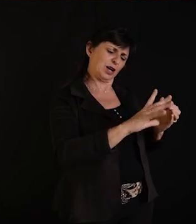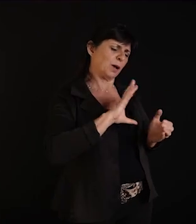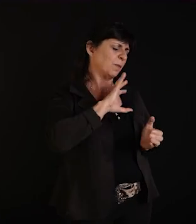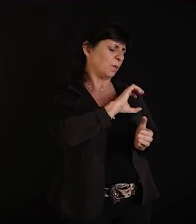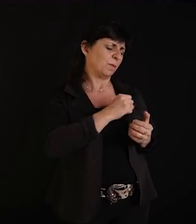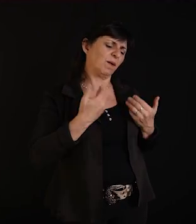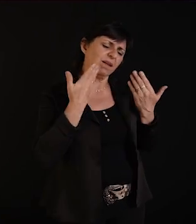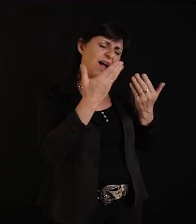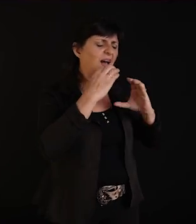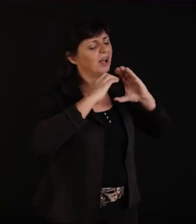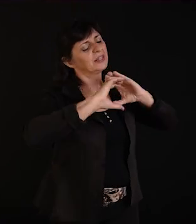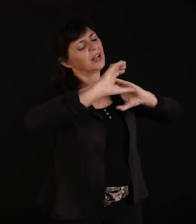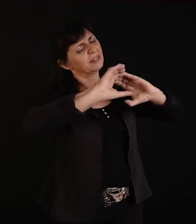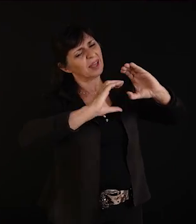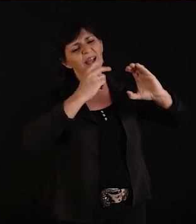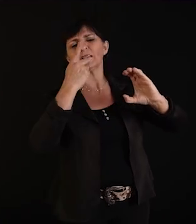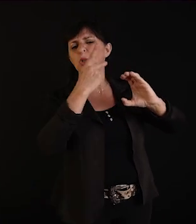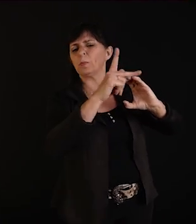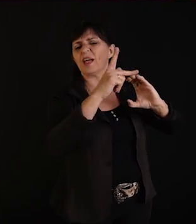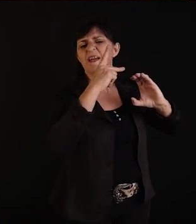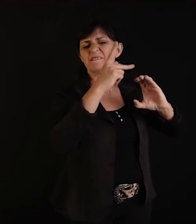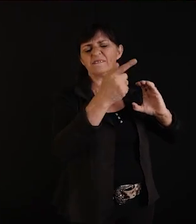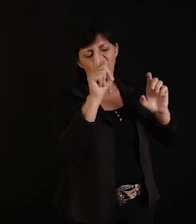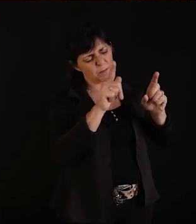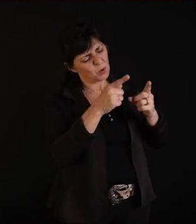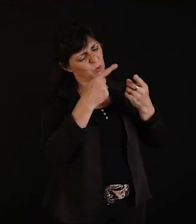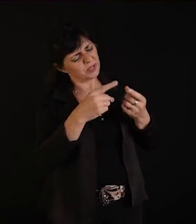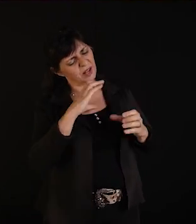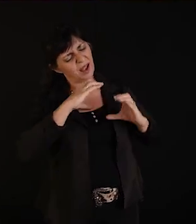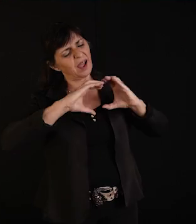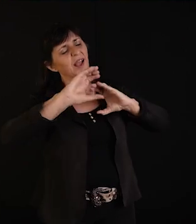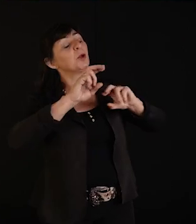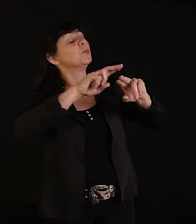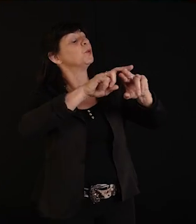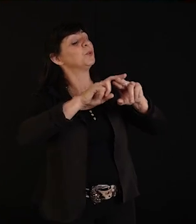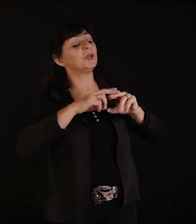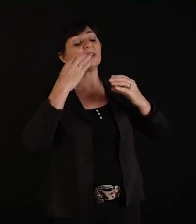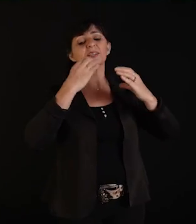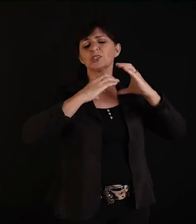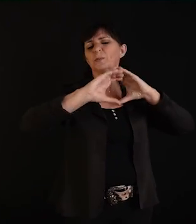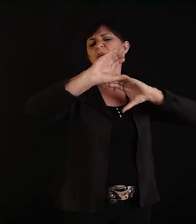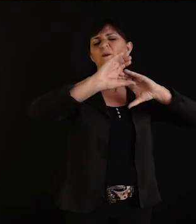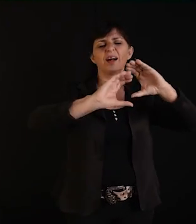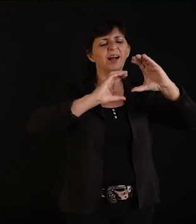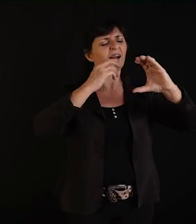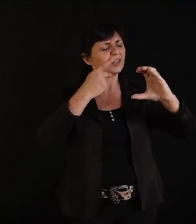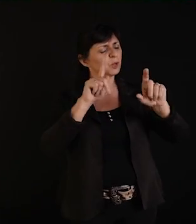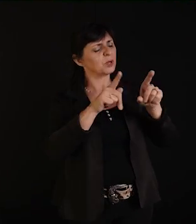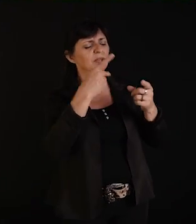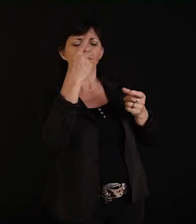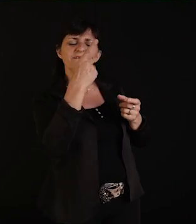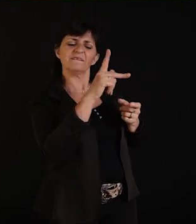Por isso eu me declaro cantando esta milonga. Por isso eu me declaro